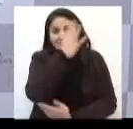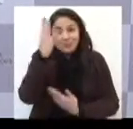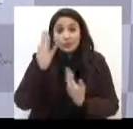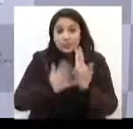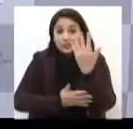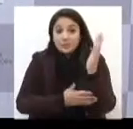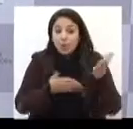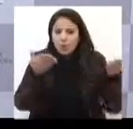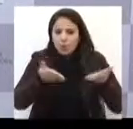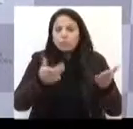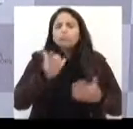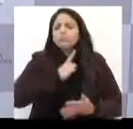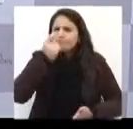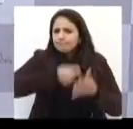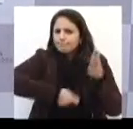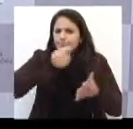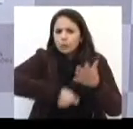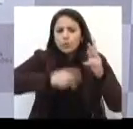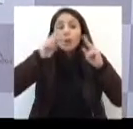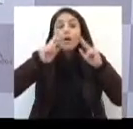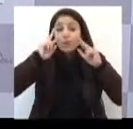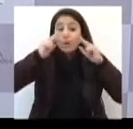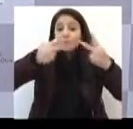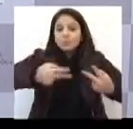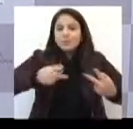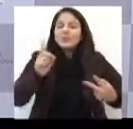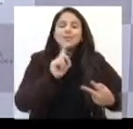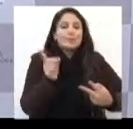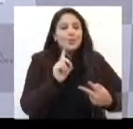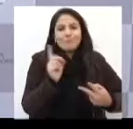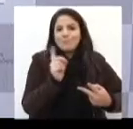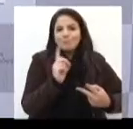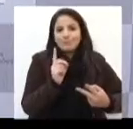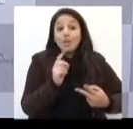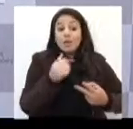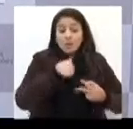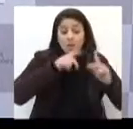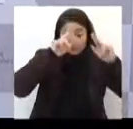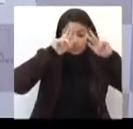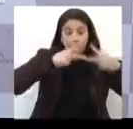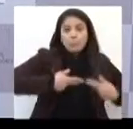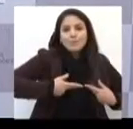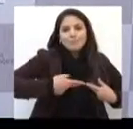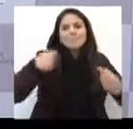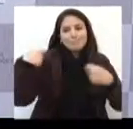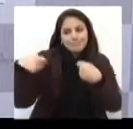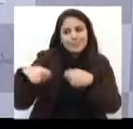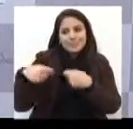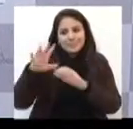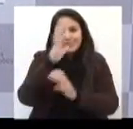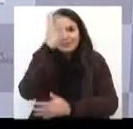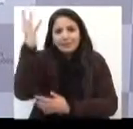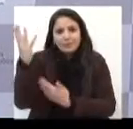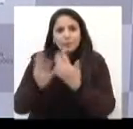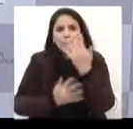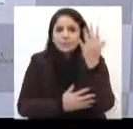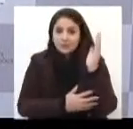há lutas e há o reconhecimento de que não, um depende do outro. O ser humano depende da natureza e a